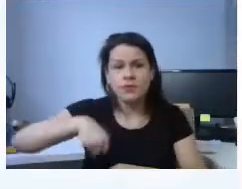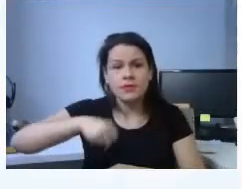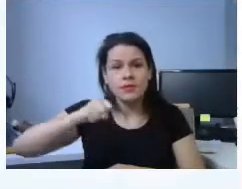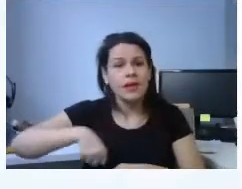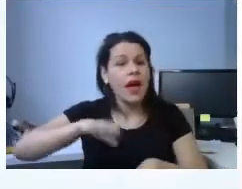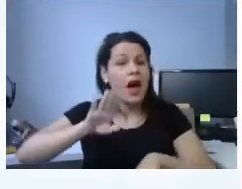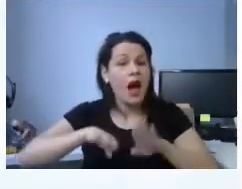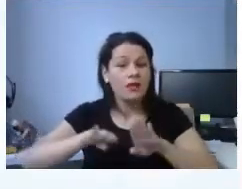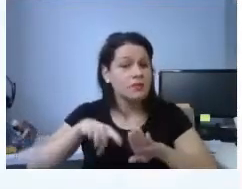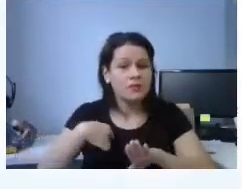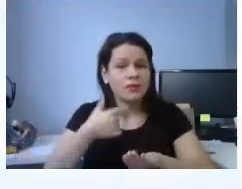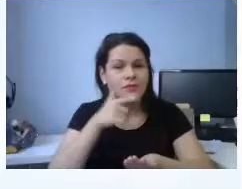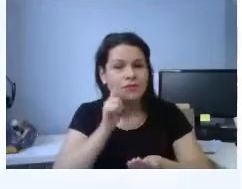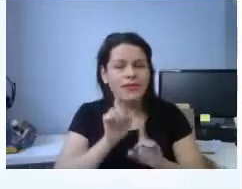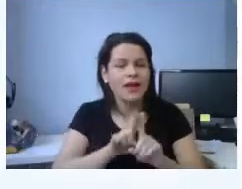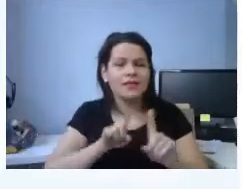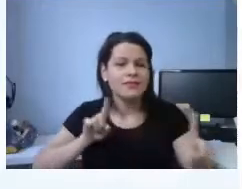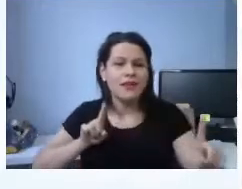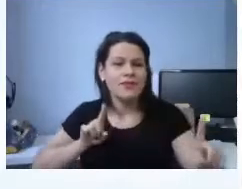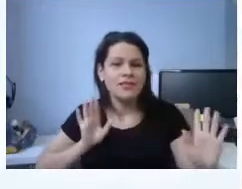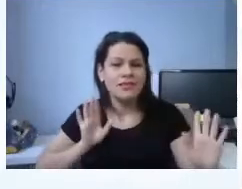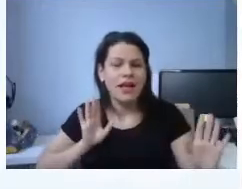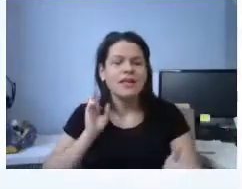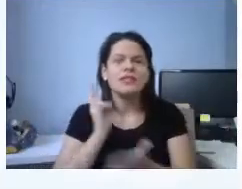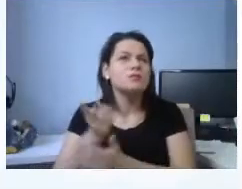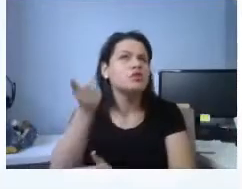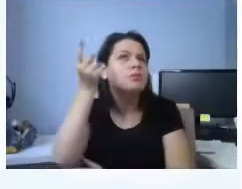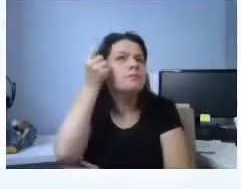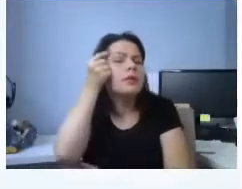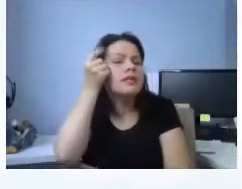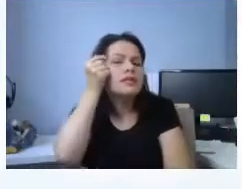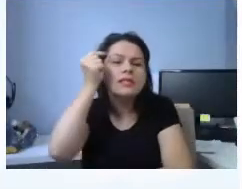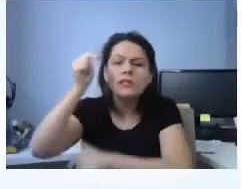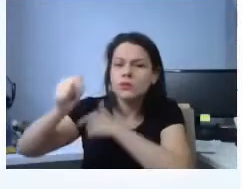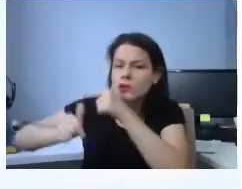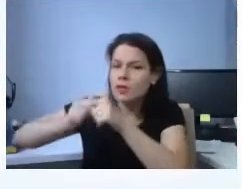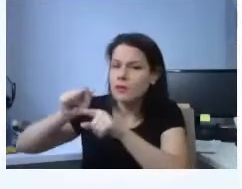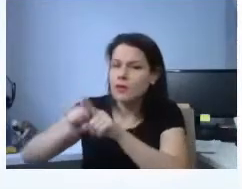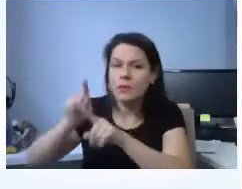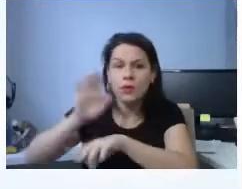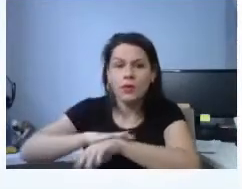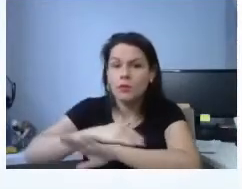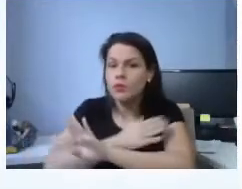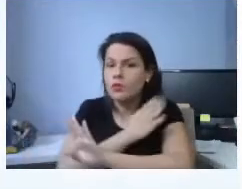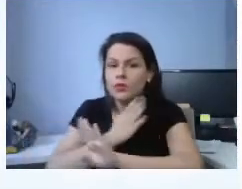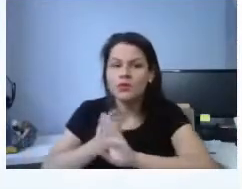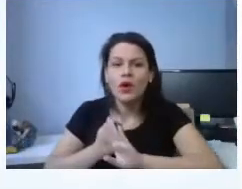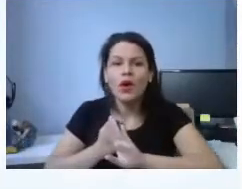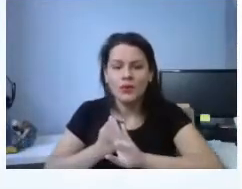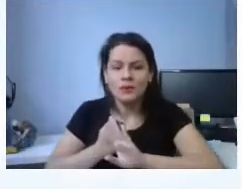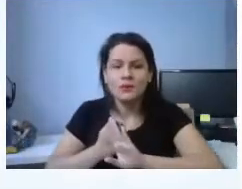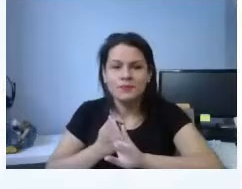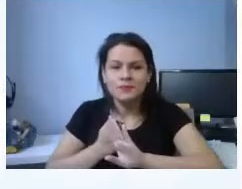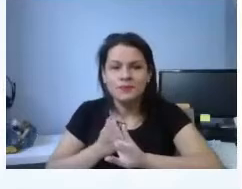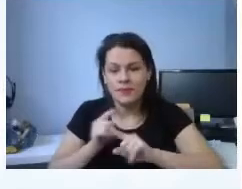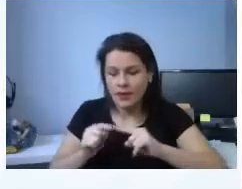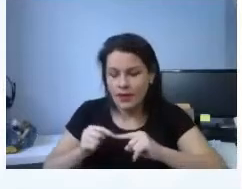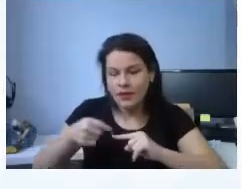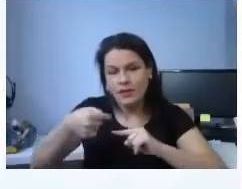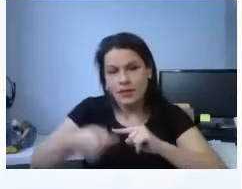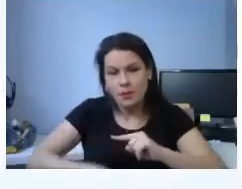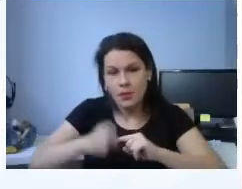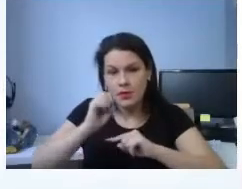não consegue se desconectar, está pensando no trabalho o tempo inteiro. E a partir do instante em que o